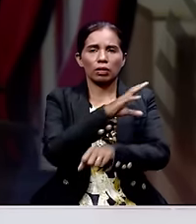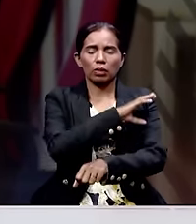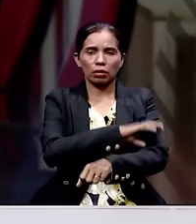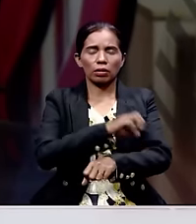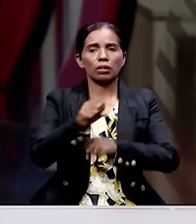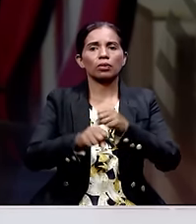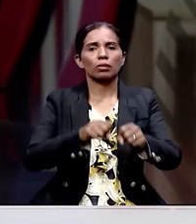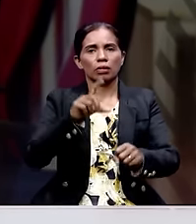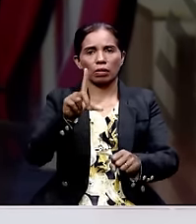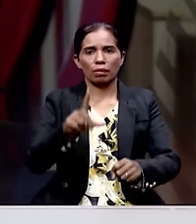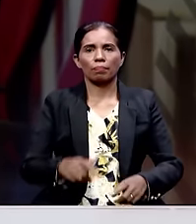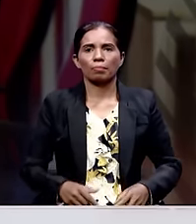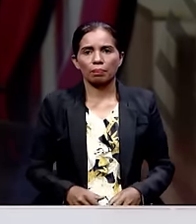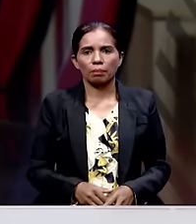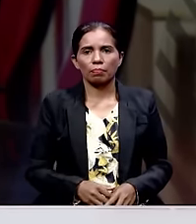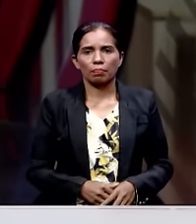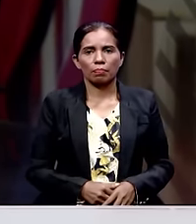Social.